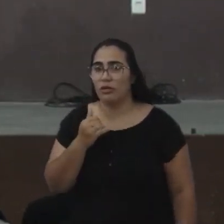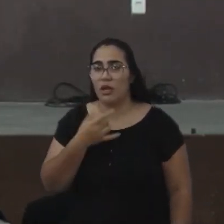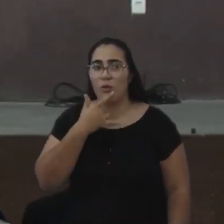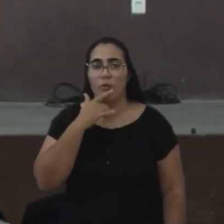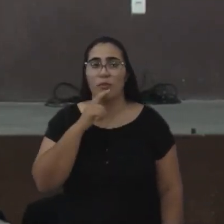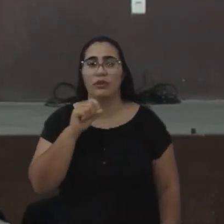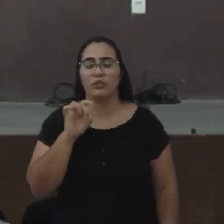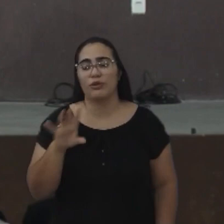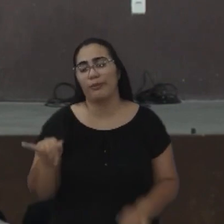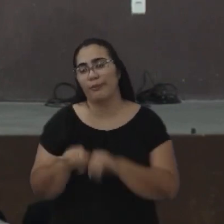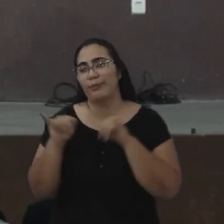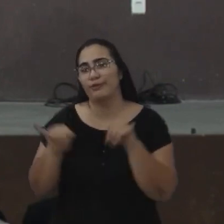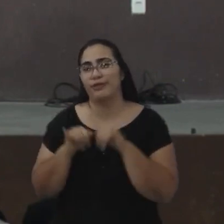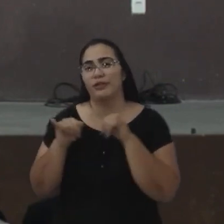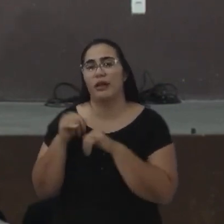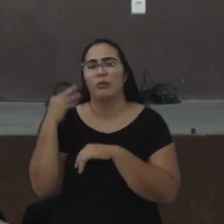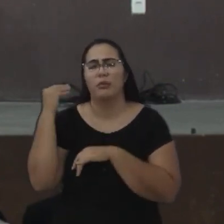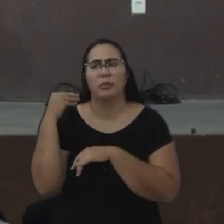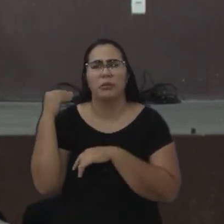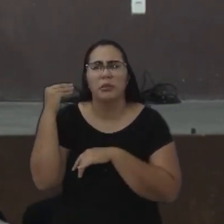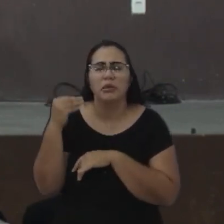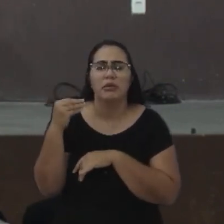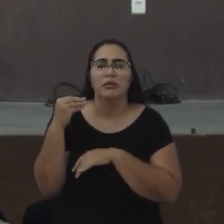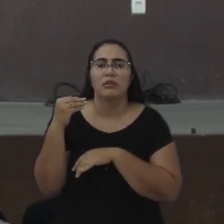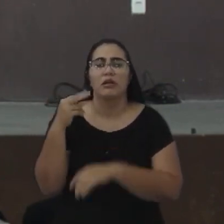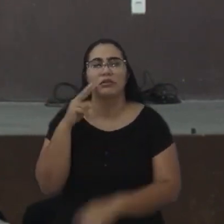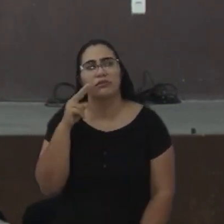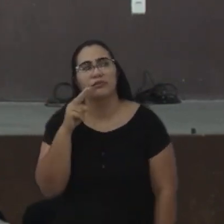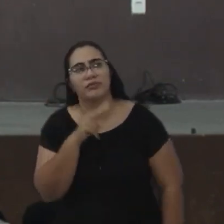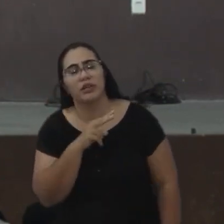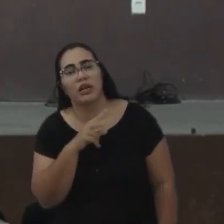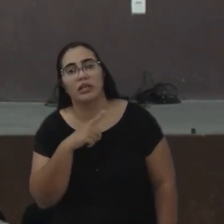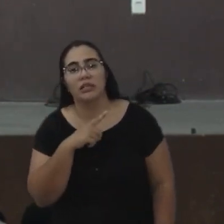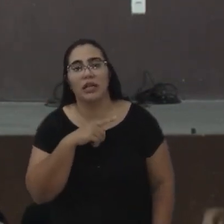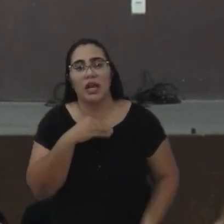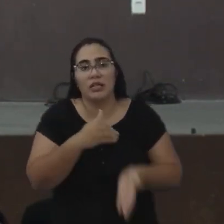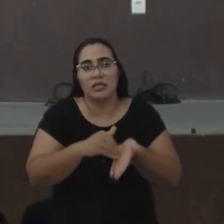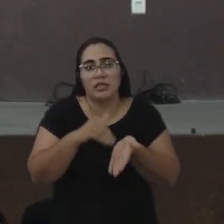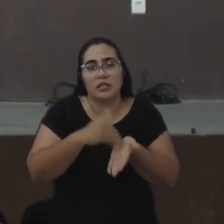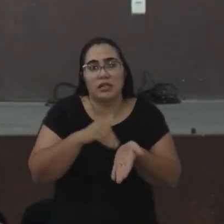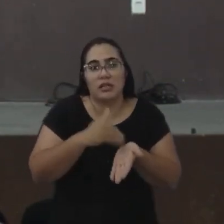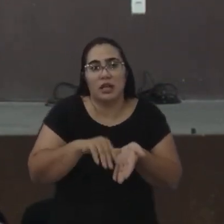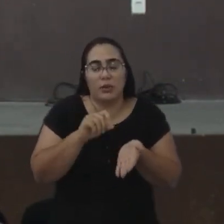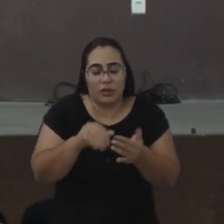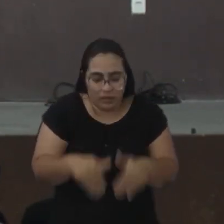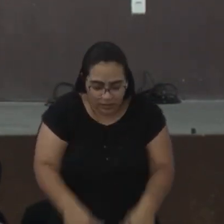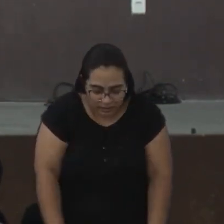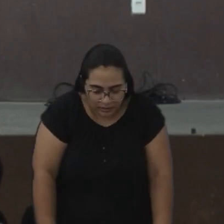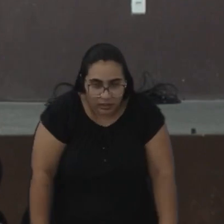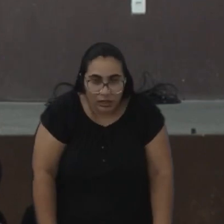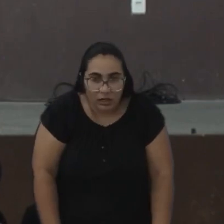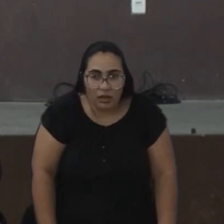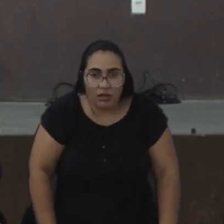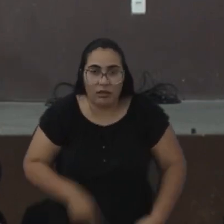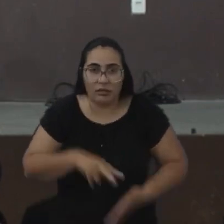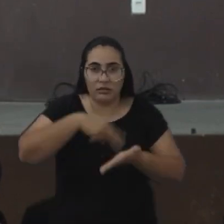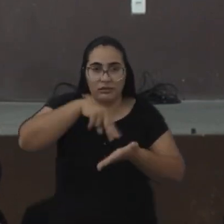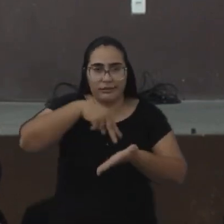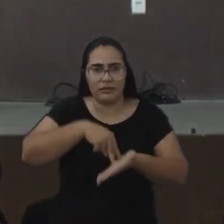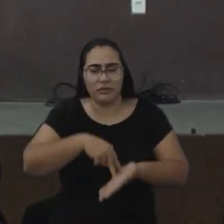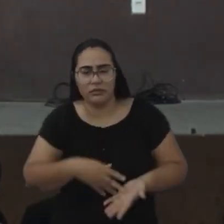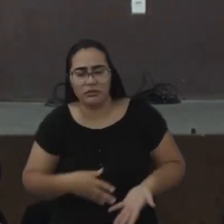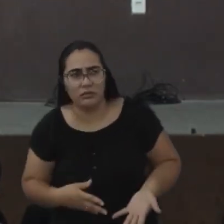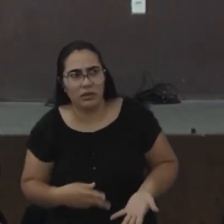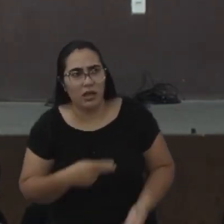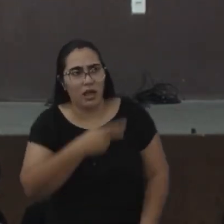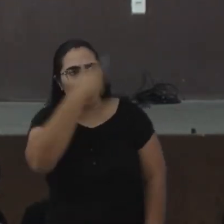você. Quando menos espera, você olha, tem lá a secretária com uma roupinha não sei o que lá, rebolando na frente não sei o que lá, e os